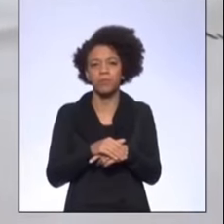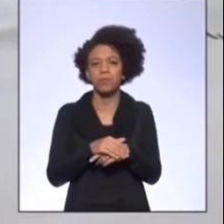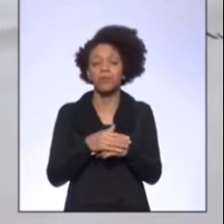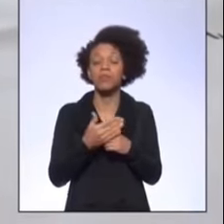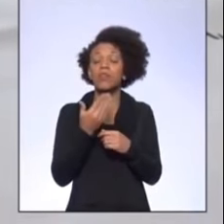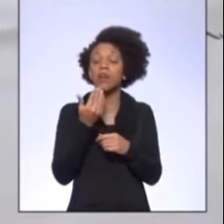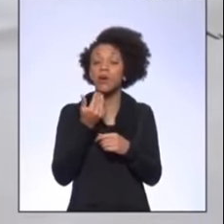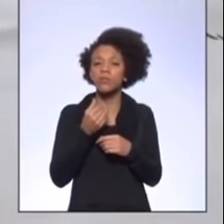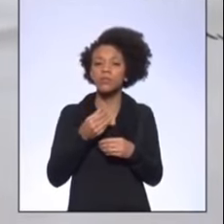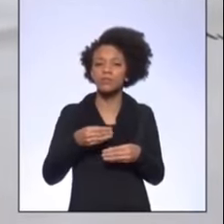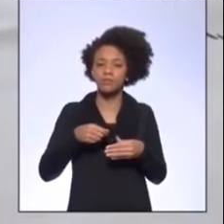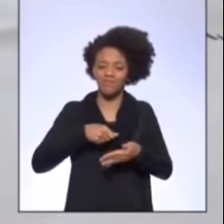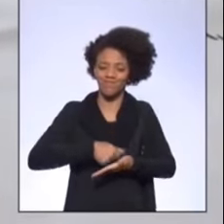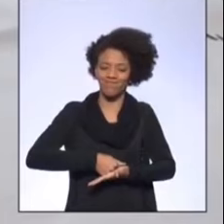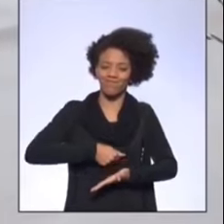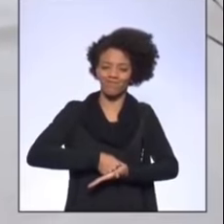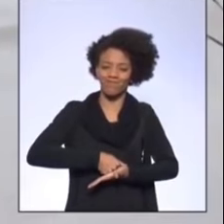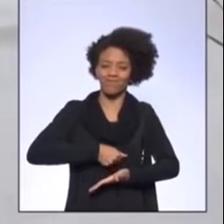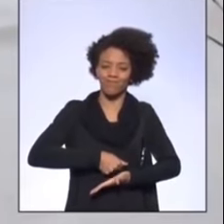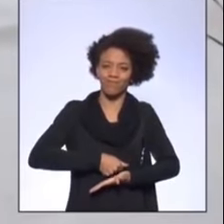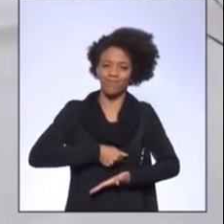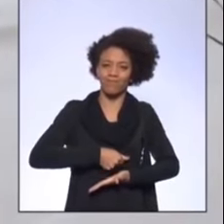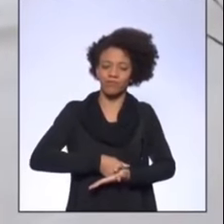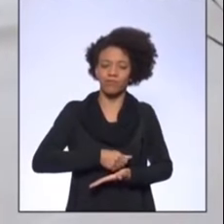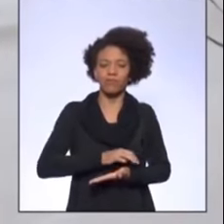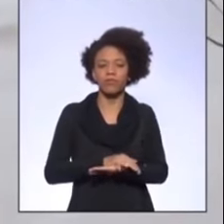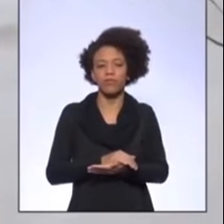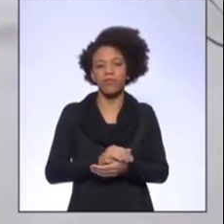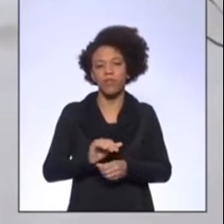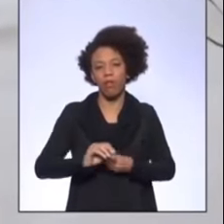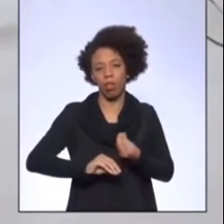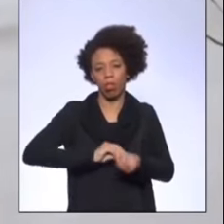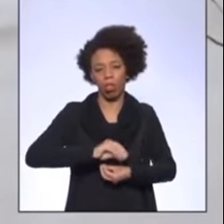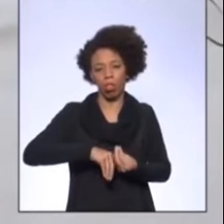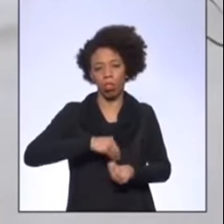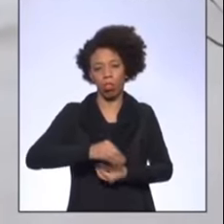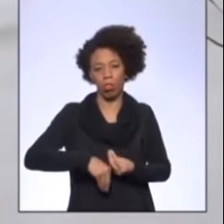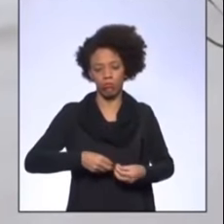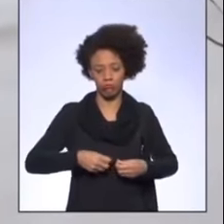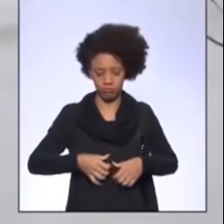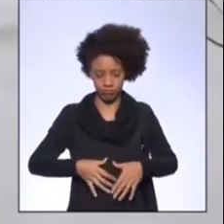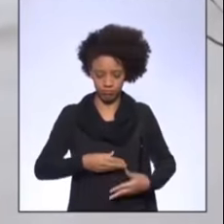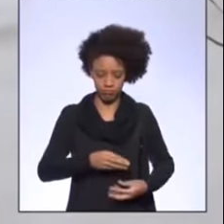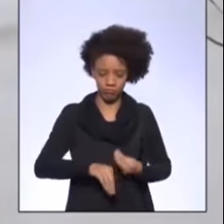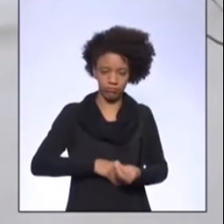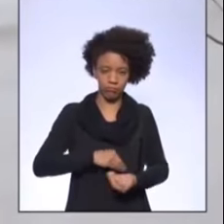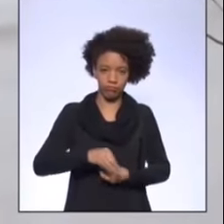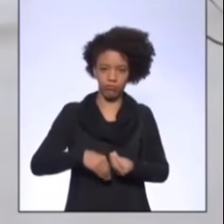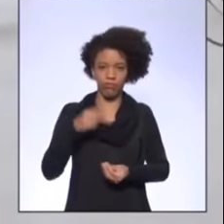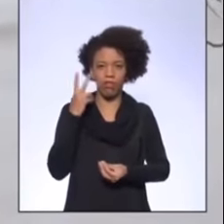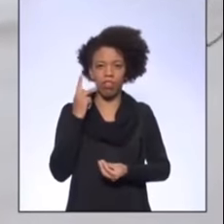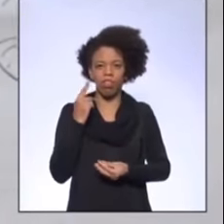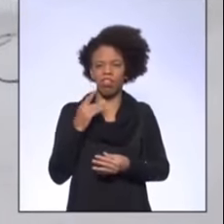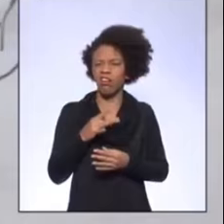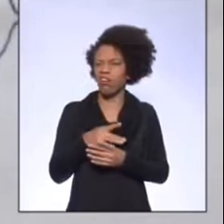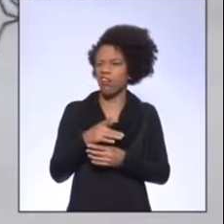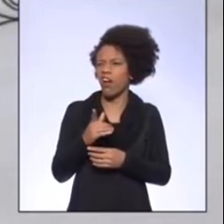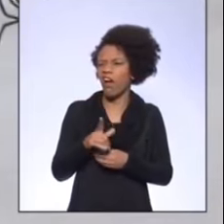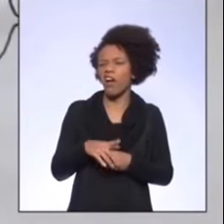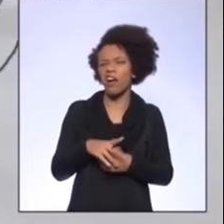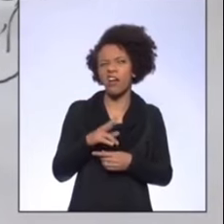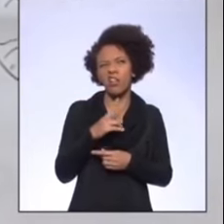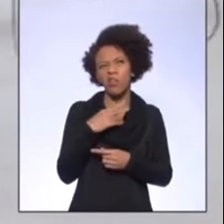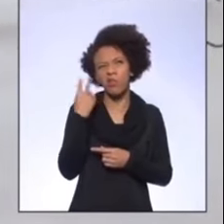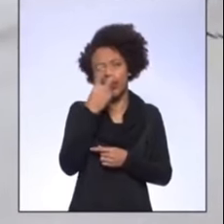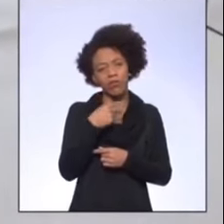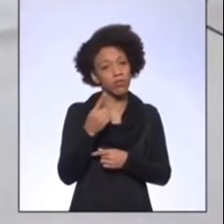ficar batendo aqui por 2 horas ou mais. A gente fala que é um liquidificador natural. Tá? Tem gente que fala, a digestão dura 2 horas. Não,